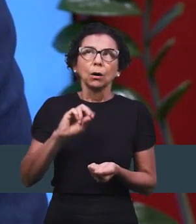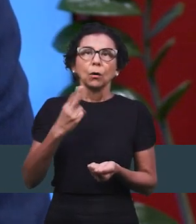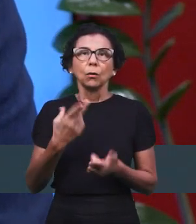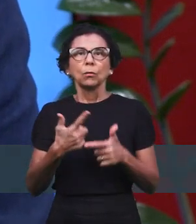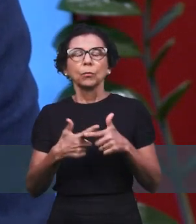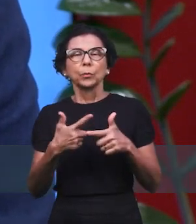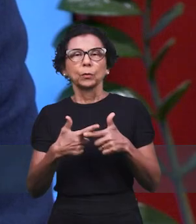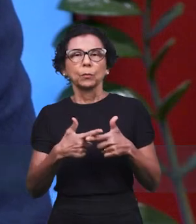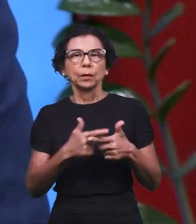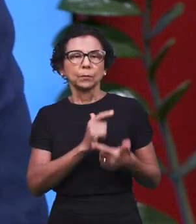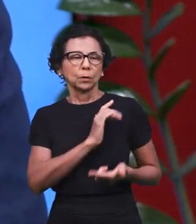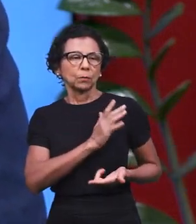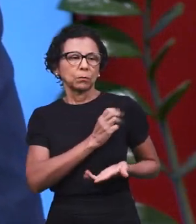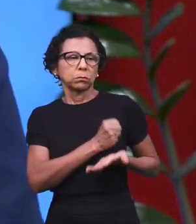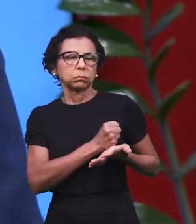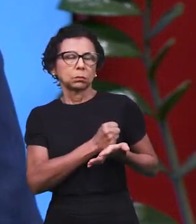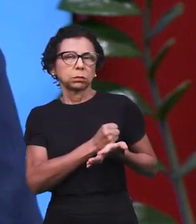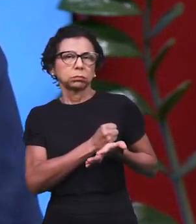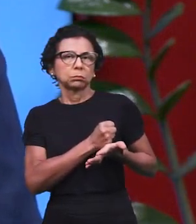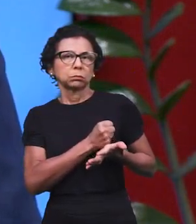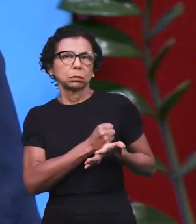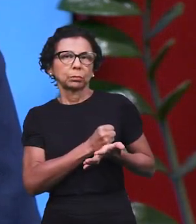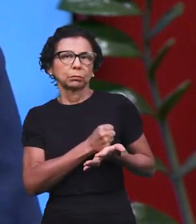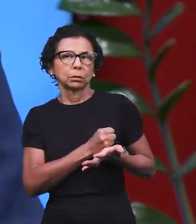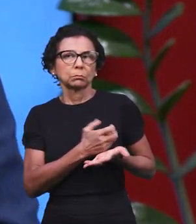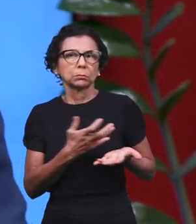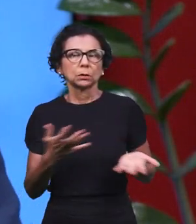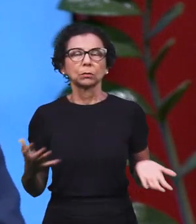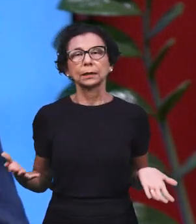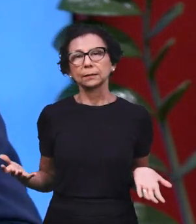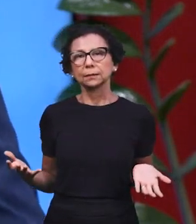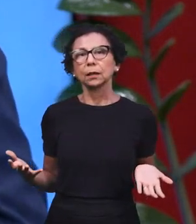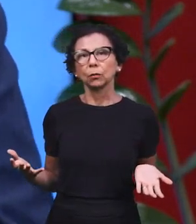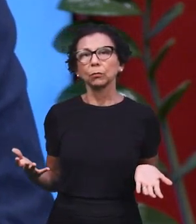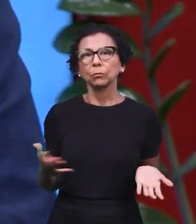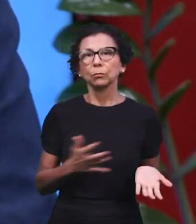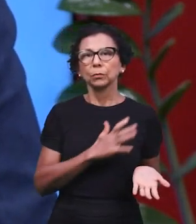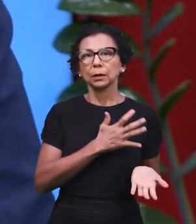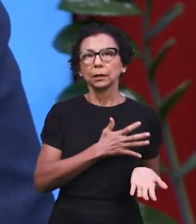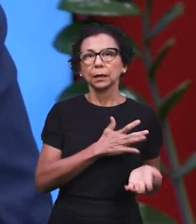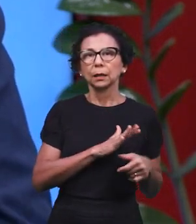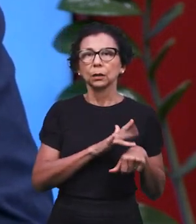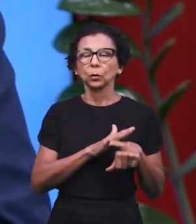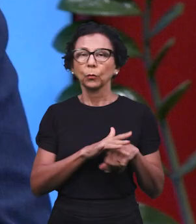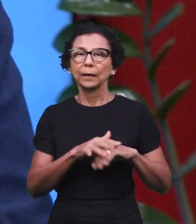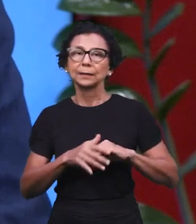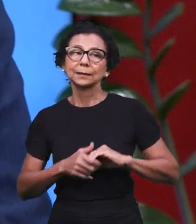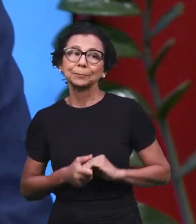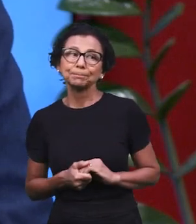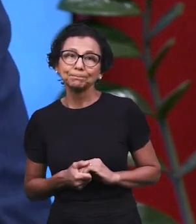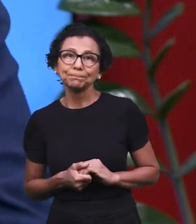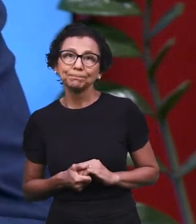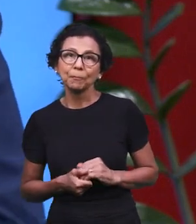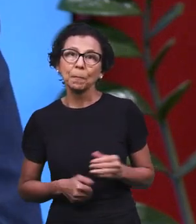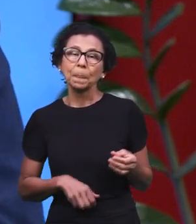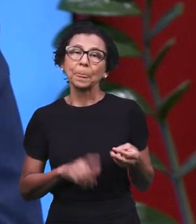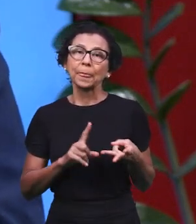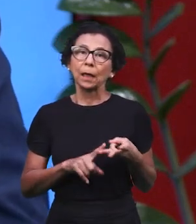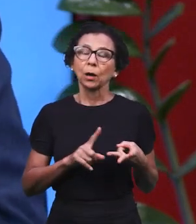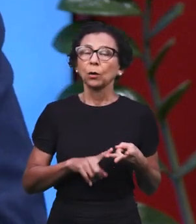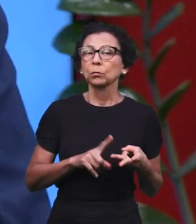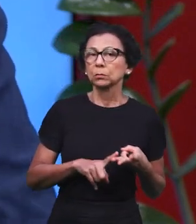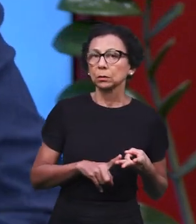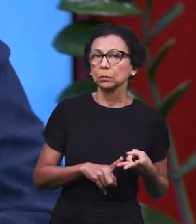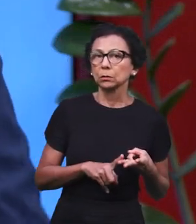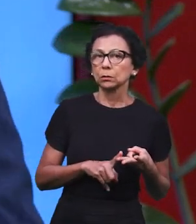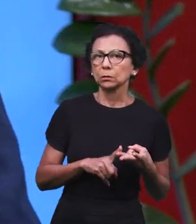ter o problema que eu falei lá em cima, que é o quê? Gengivite. E gengivite causa mau hálito. Então é resultado de doença,